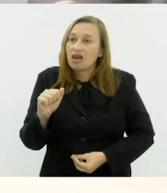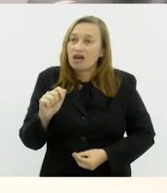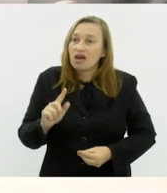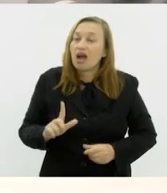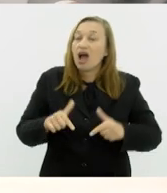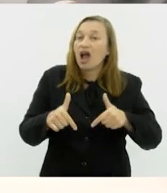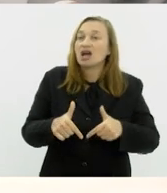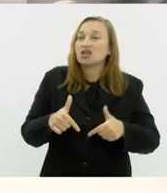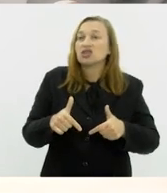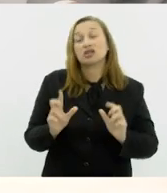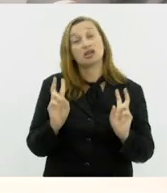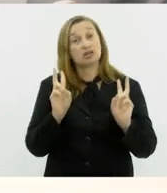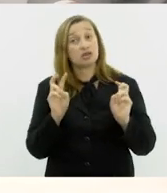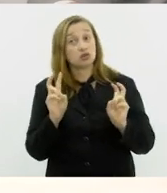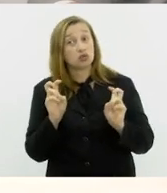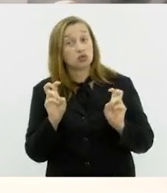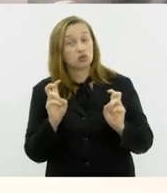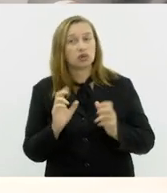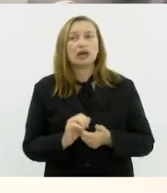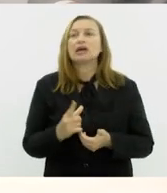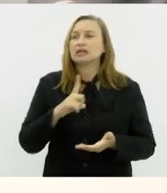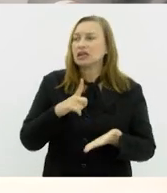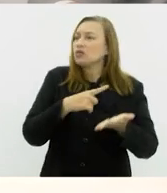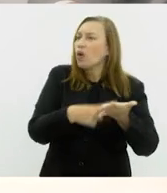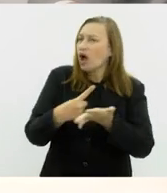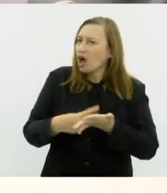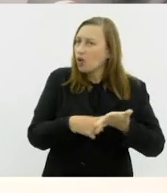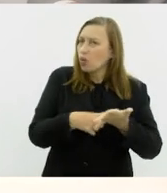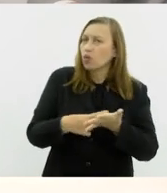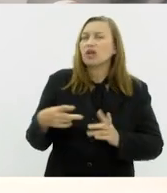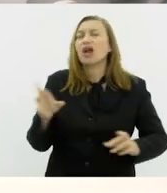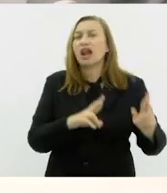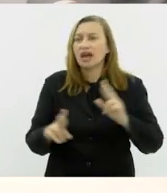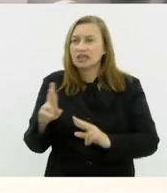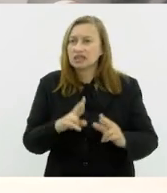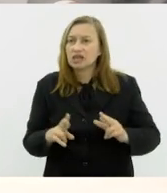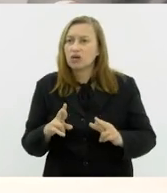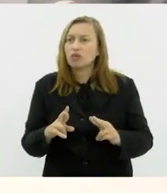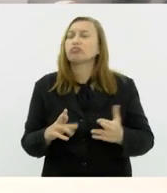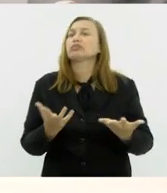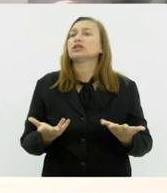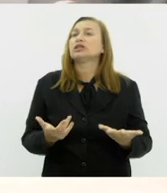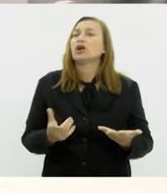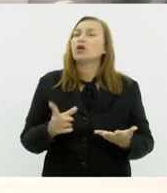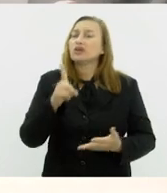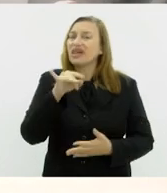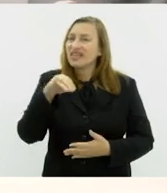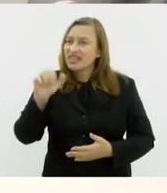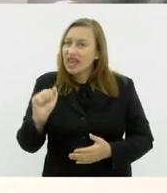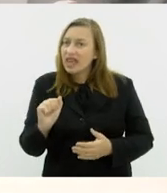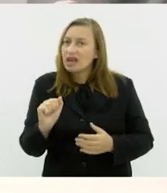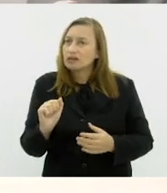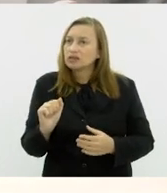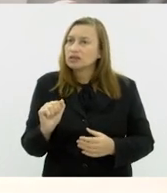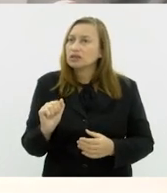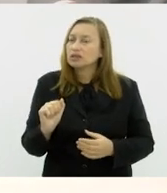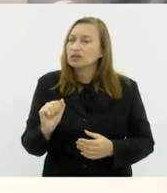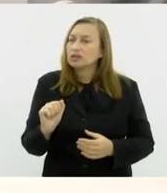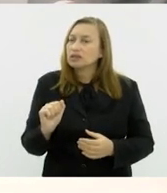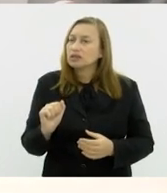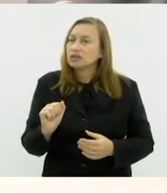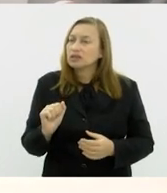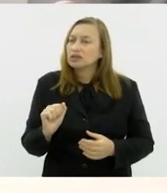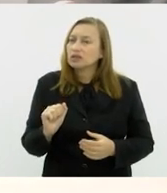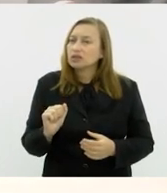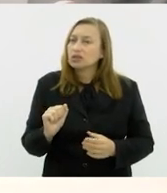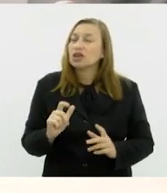esses pontos? Ou seja, havendo acordo em relação a esses pontos, o DECEA tem condições de, como